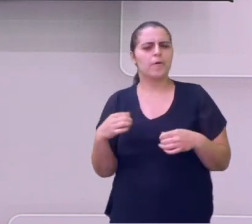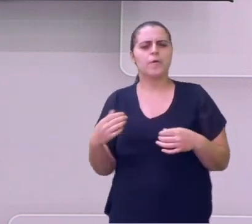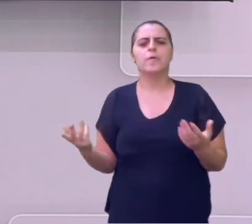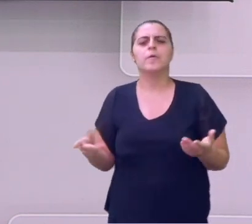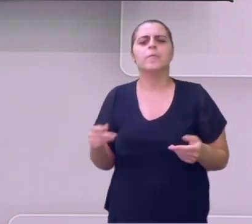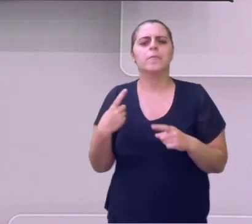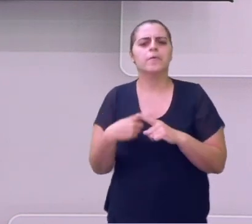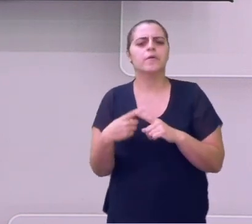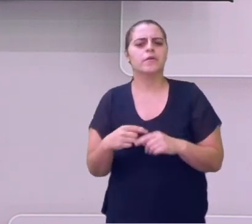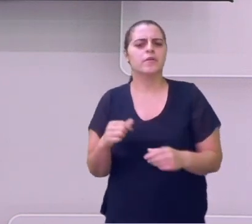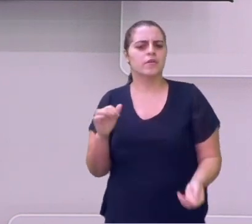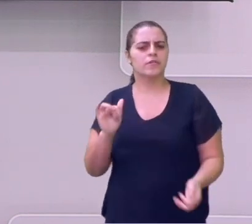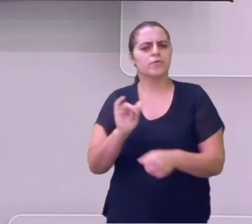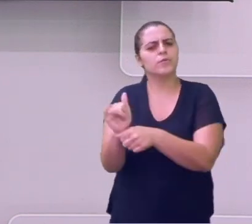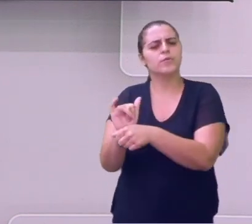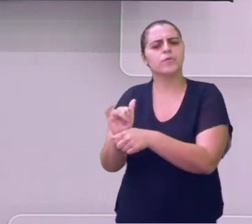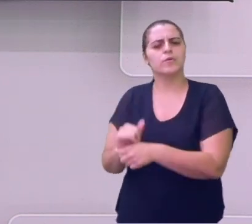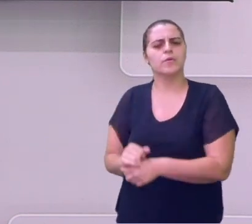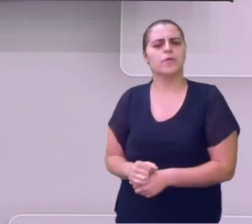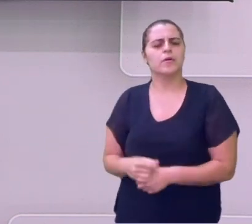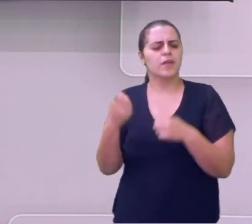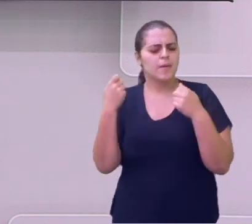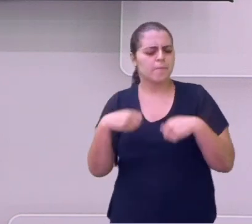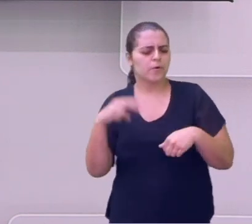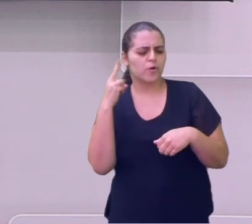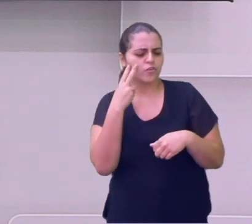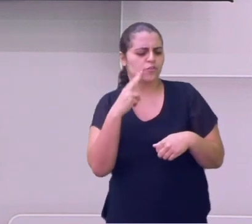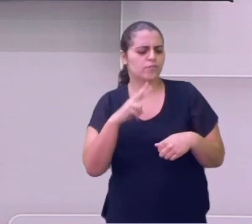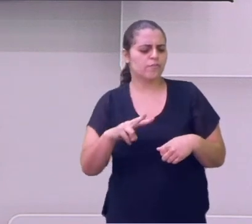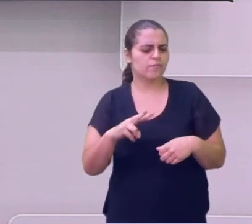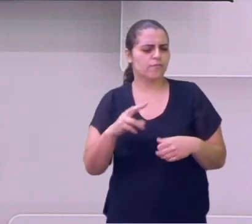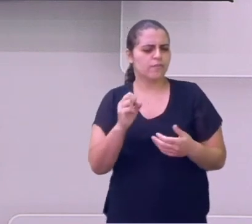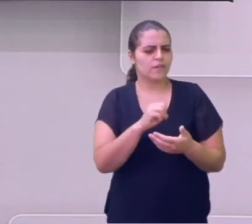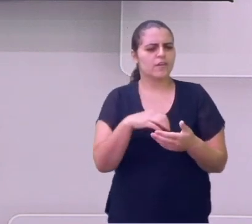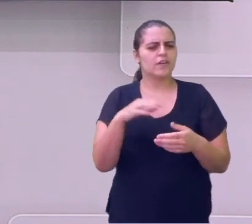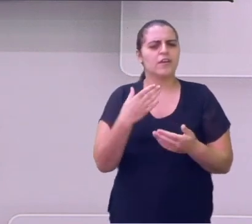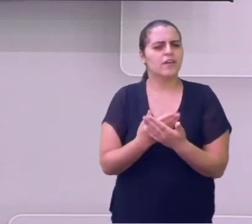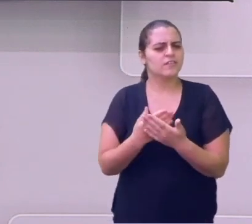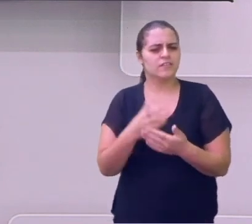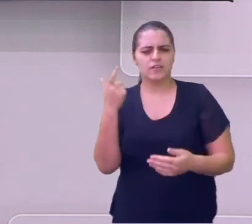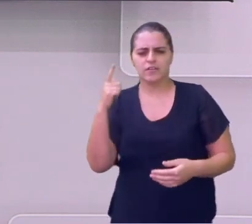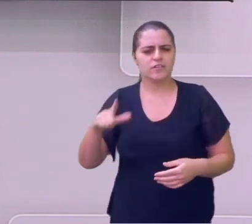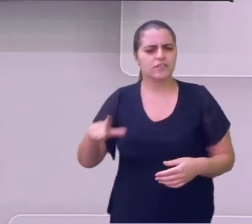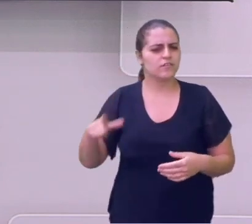estar inscrito no canal do YouTube? Você pode rever as aulas quantas vezes você